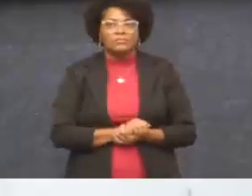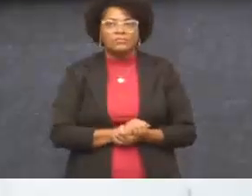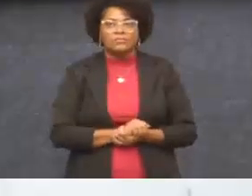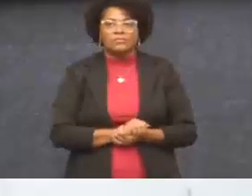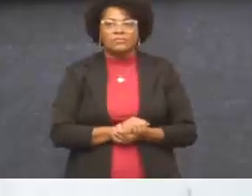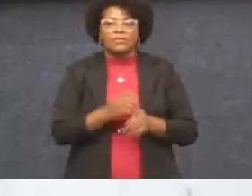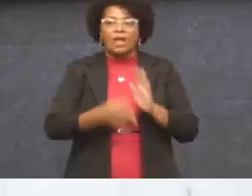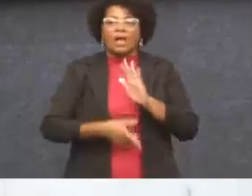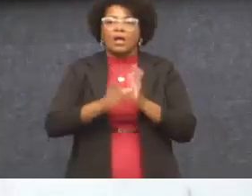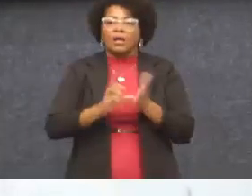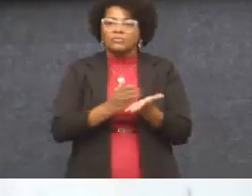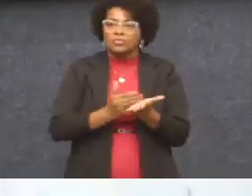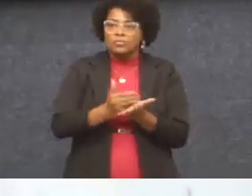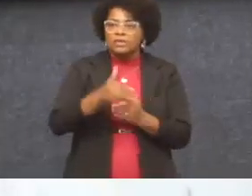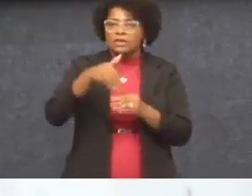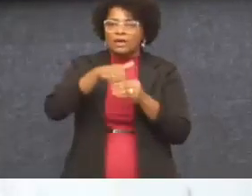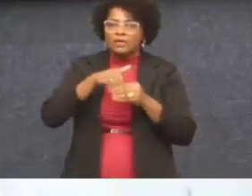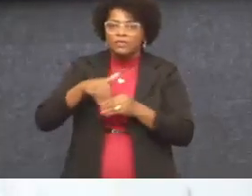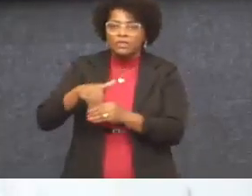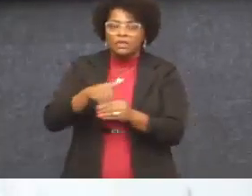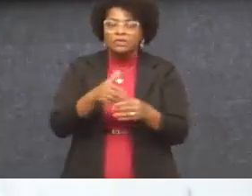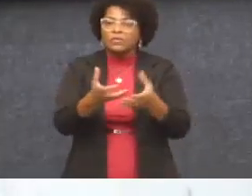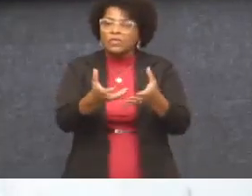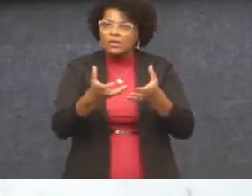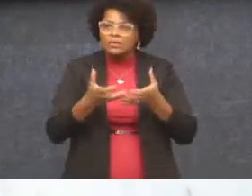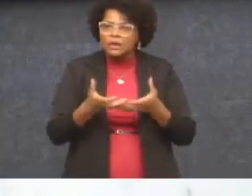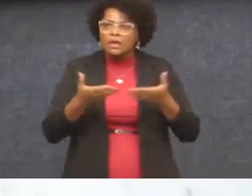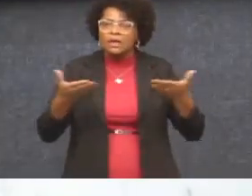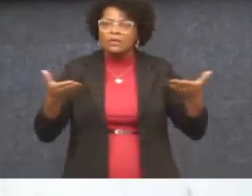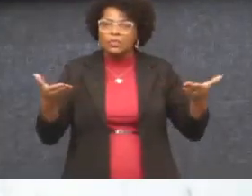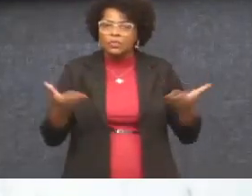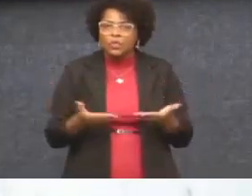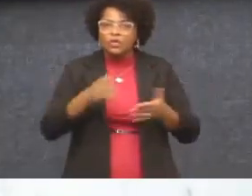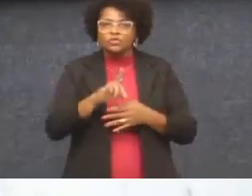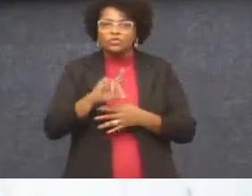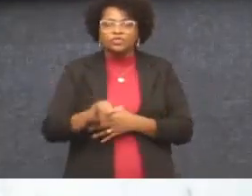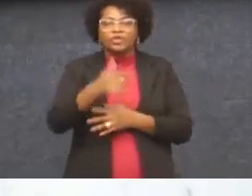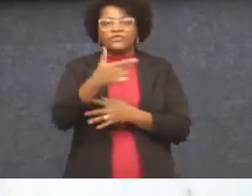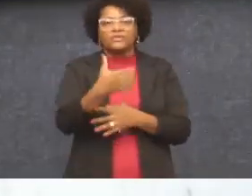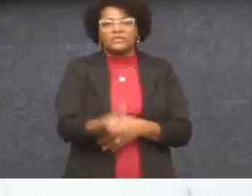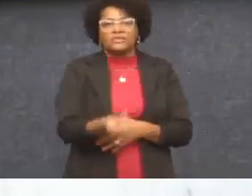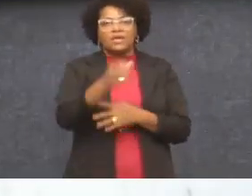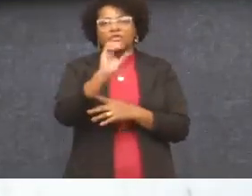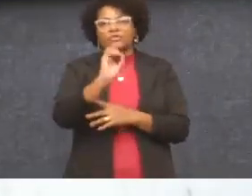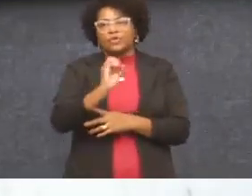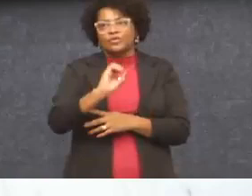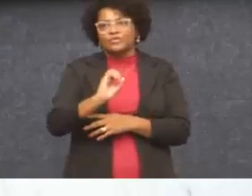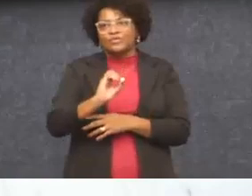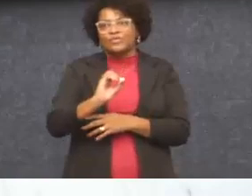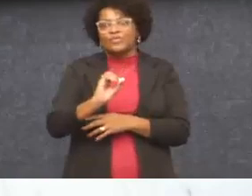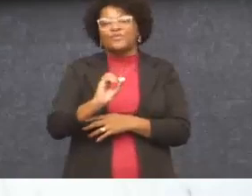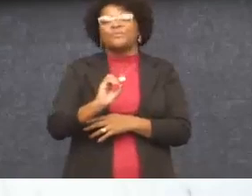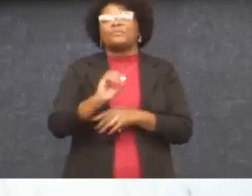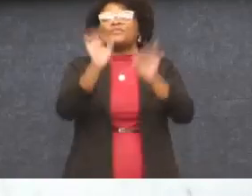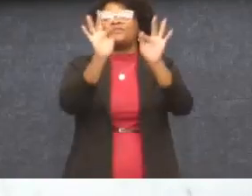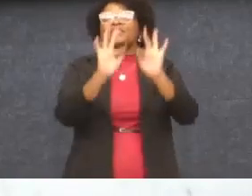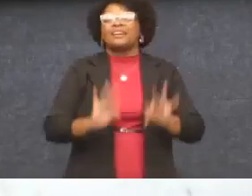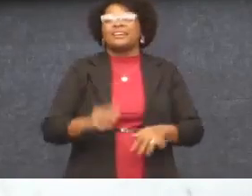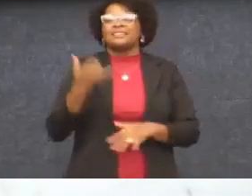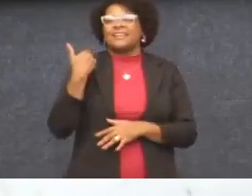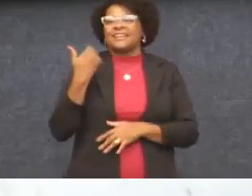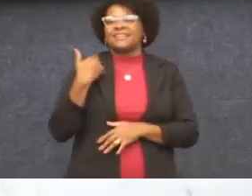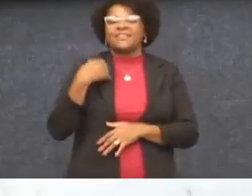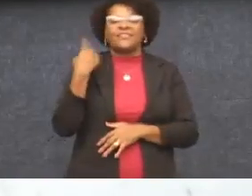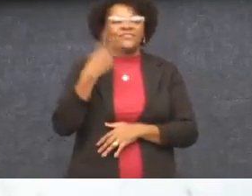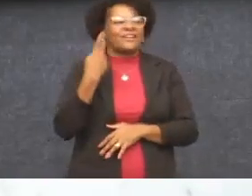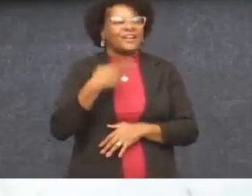Antes de colocar em votação, eu queria muito desejar, neste 26 de outubro, um feliz aniversário para o vereador